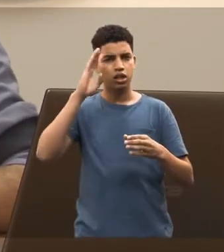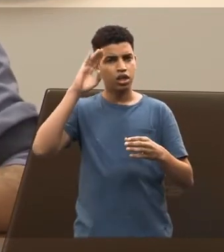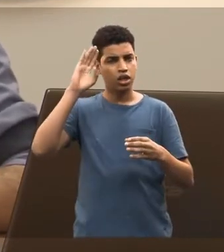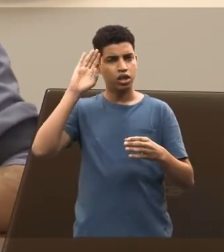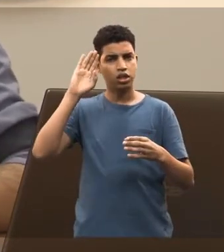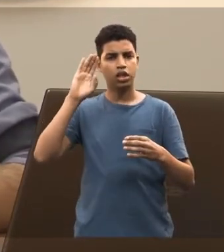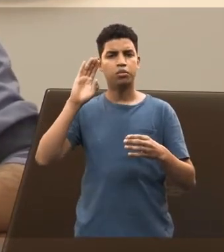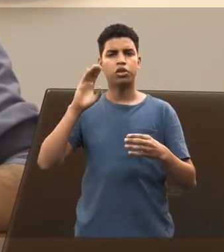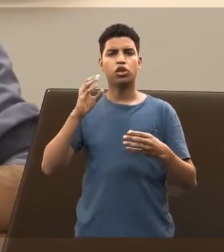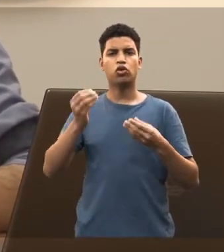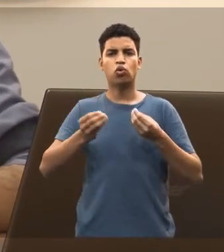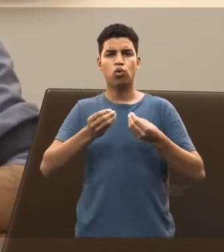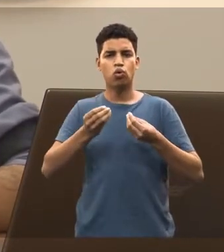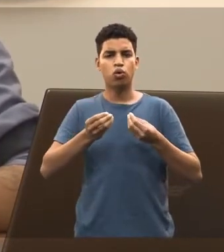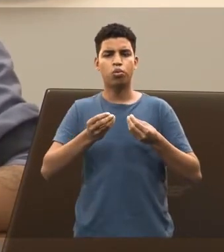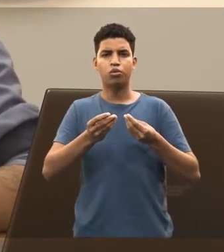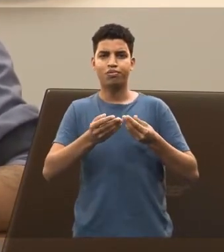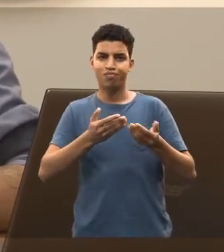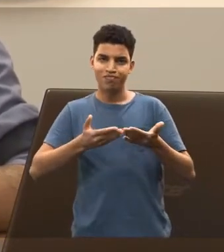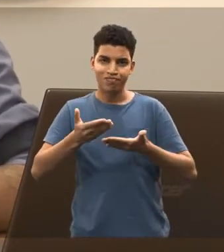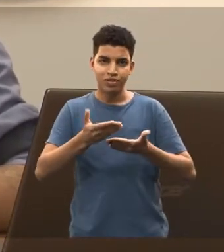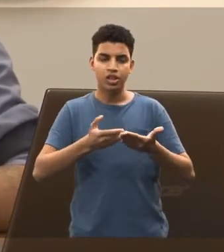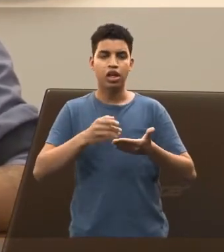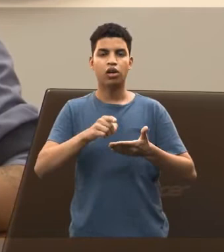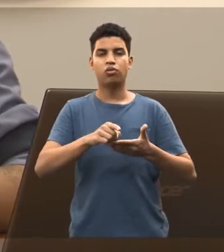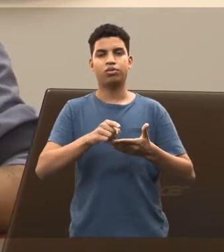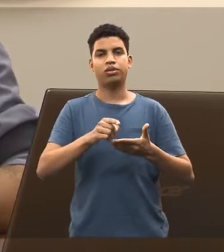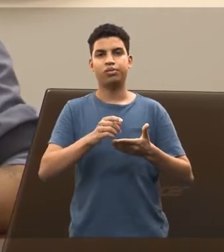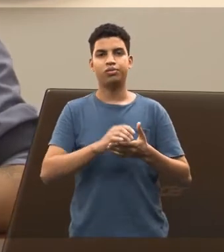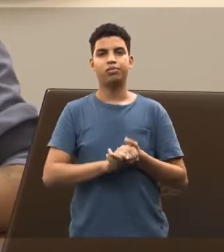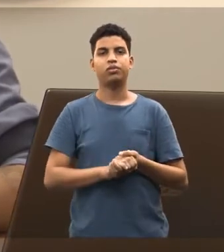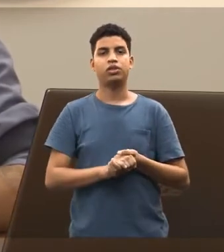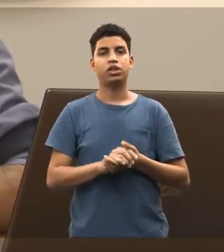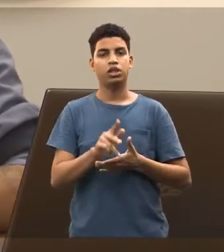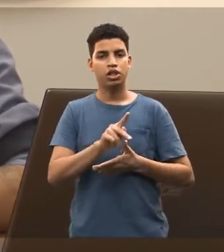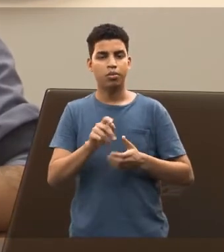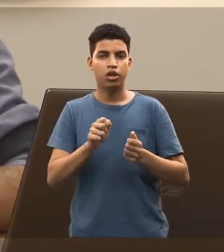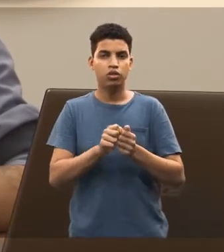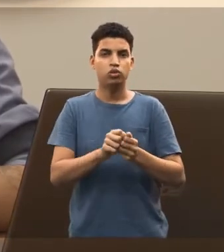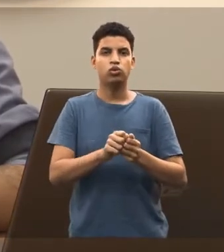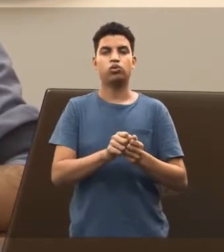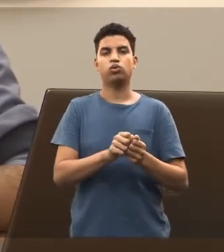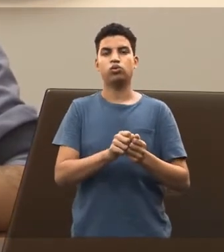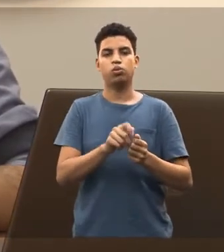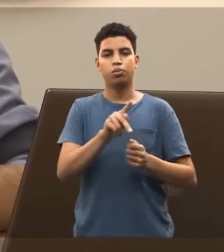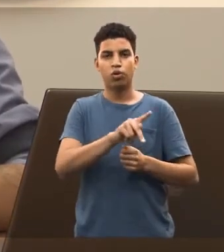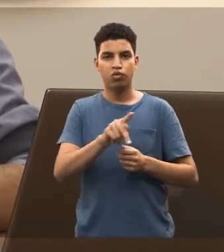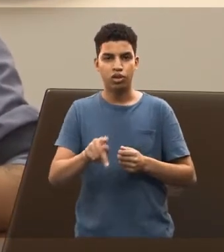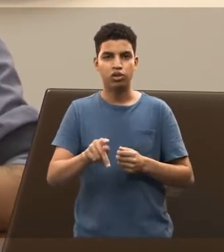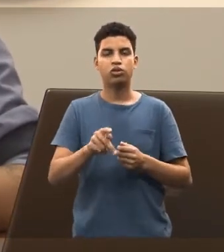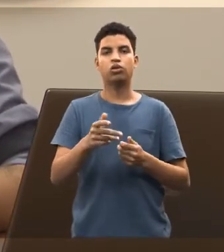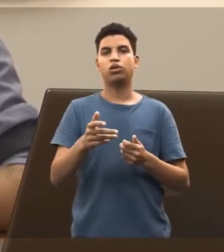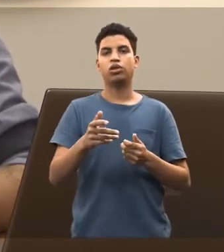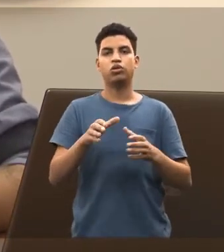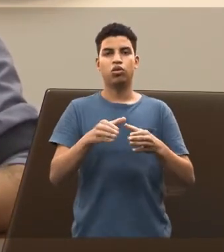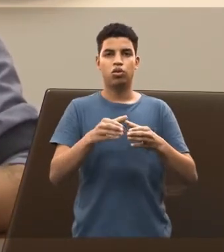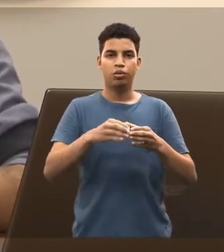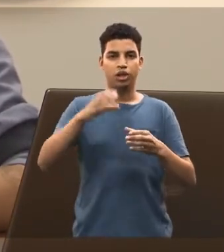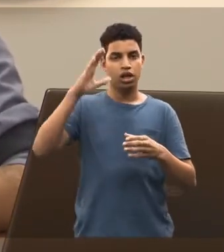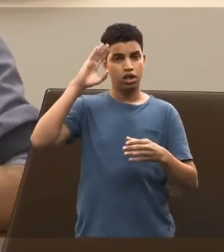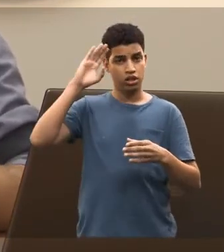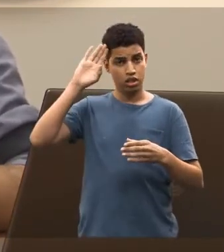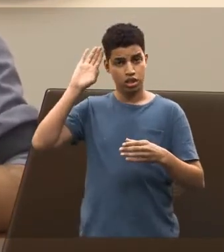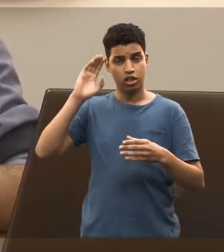como lidar com essa população. E a gente tem trabalhado junto a gestores, junto aos docentes, junto à